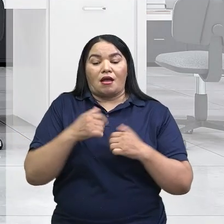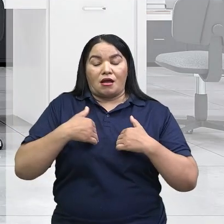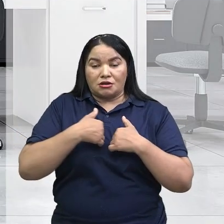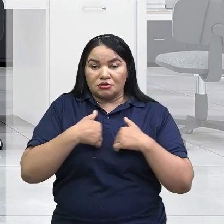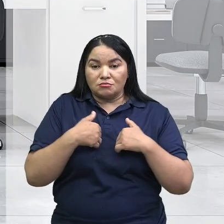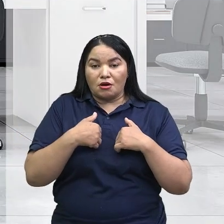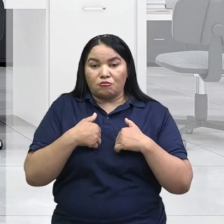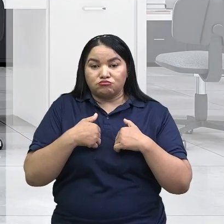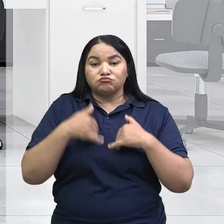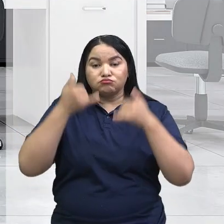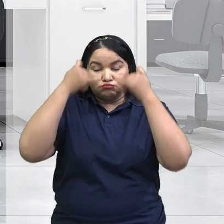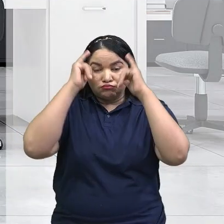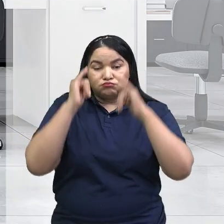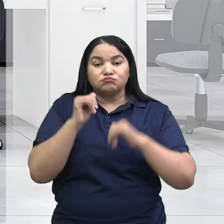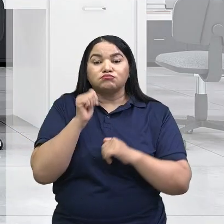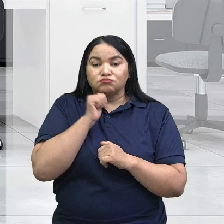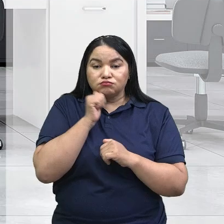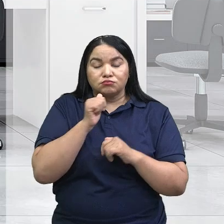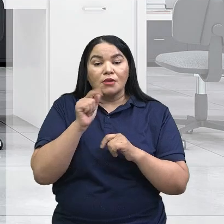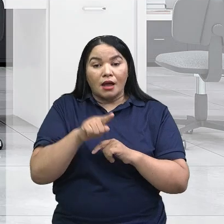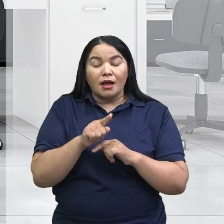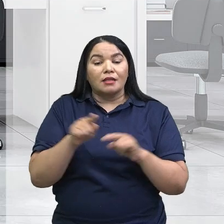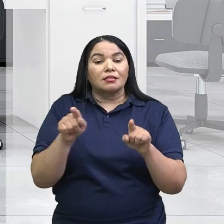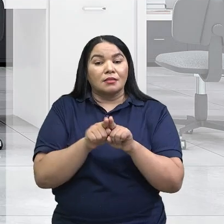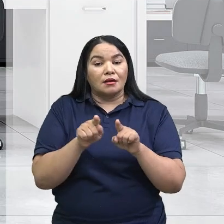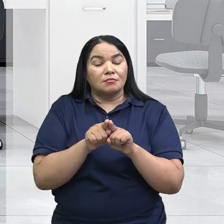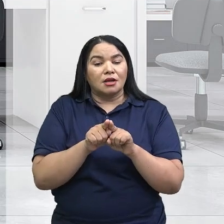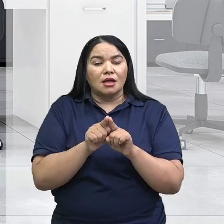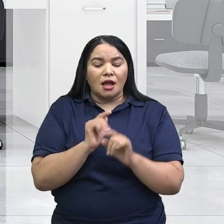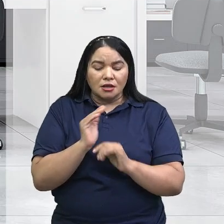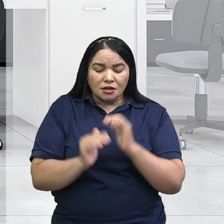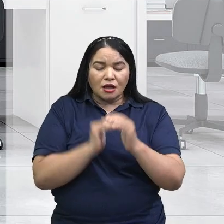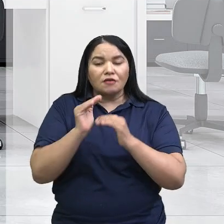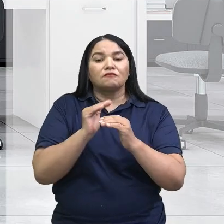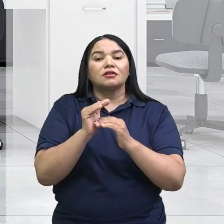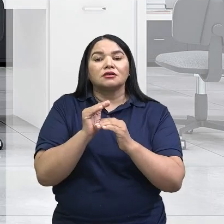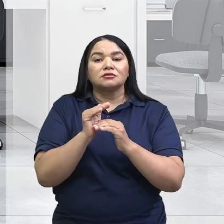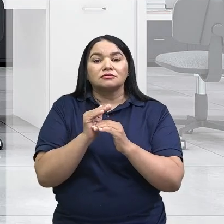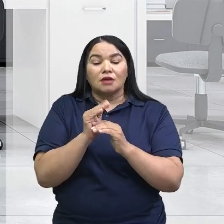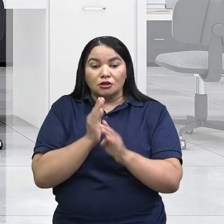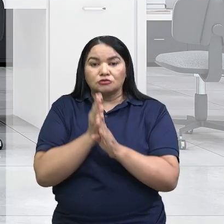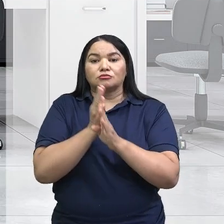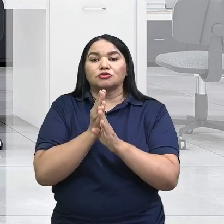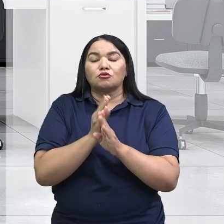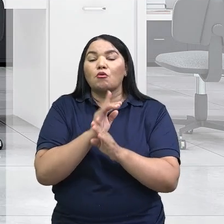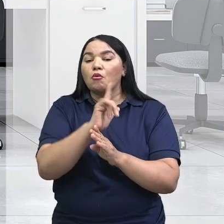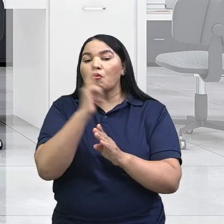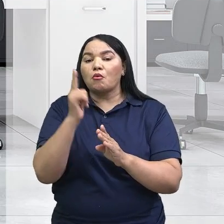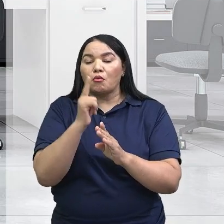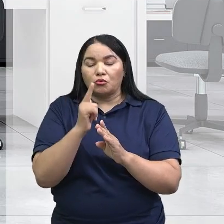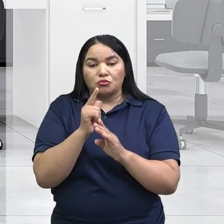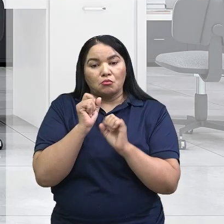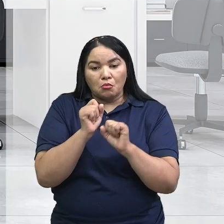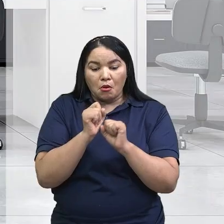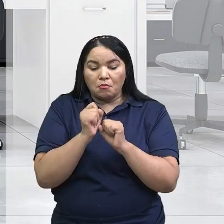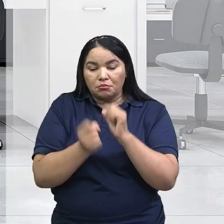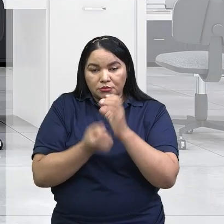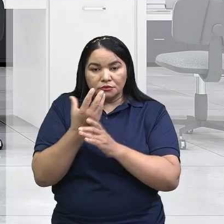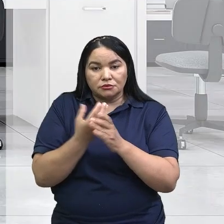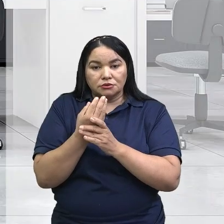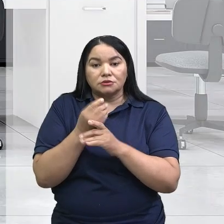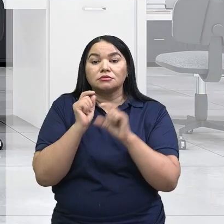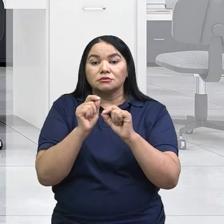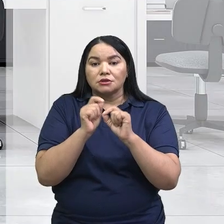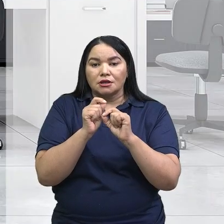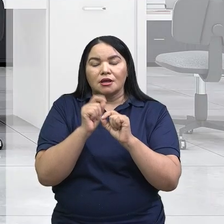produzidas em animais. Só que com o avanço ali da biotecnologia, eles descobriram ali um outro micro-organismo que poderia produzir essa insulina,